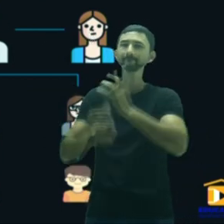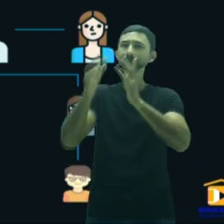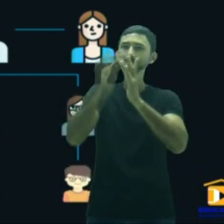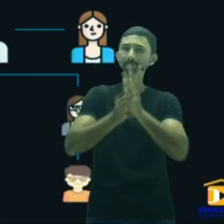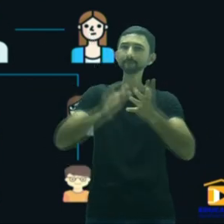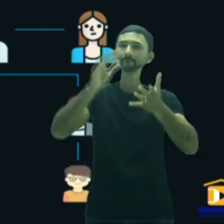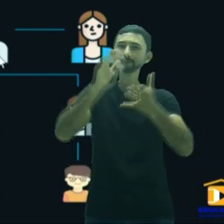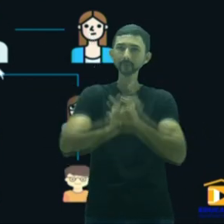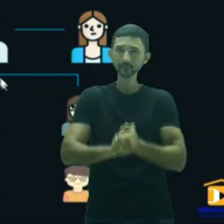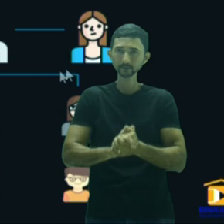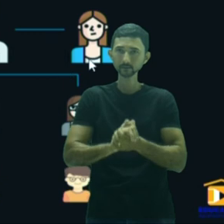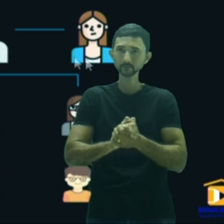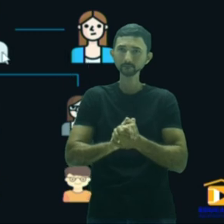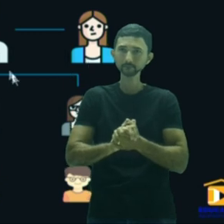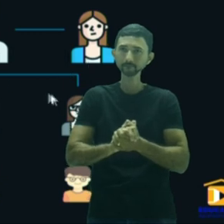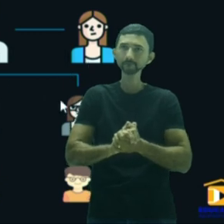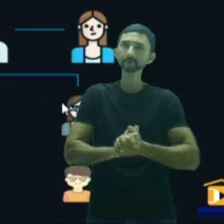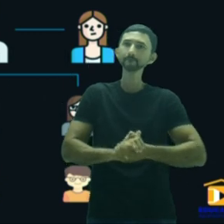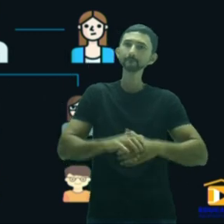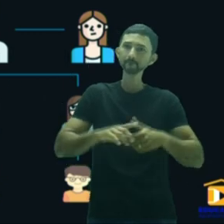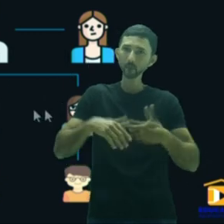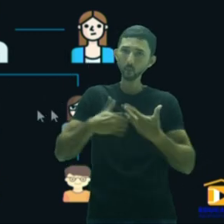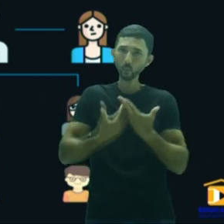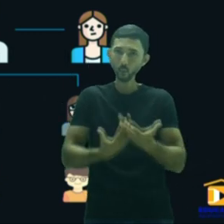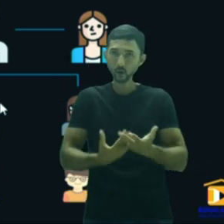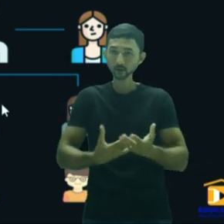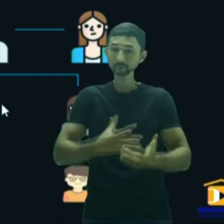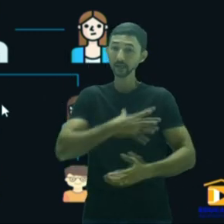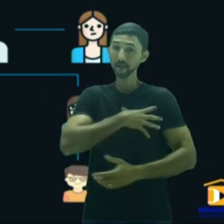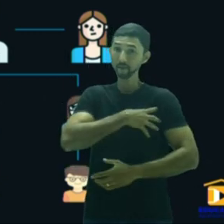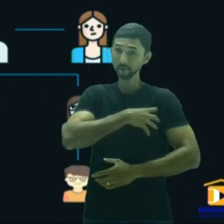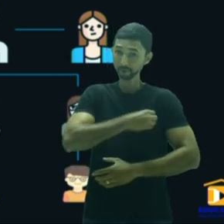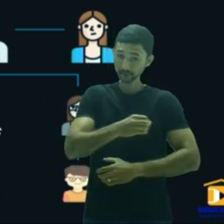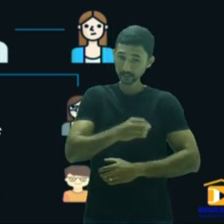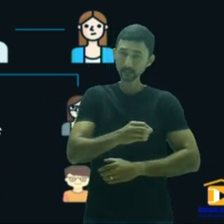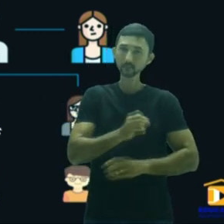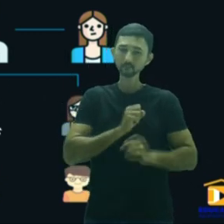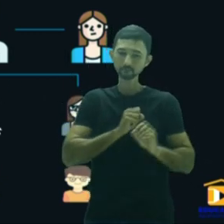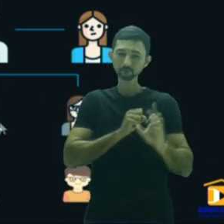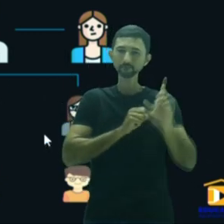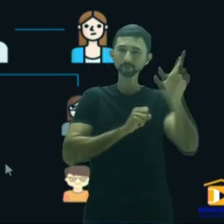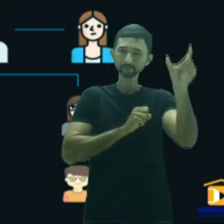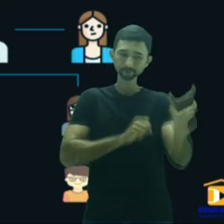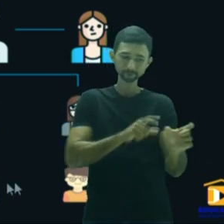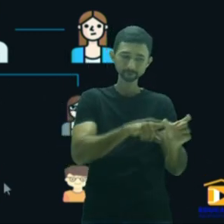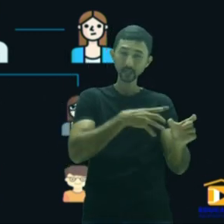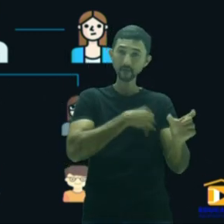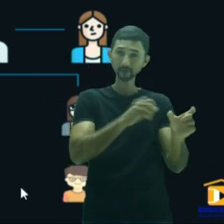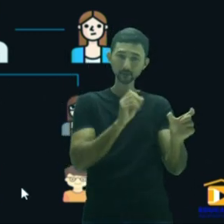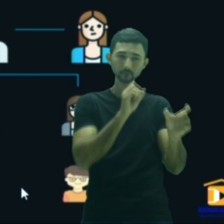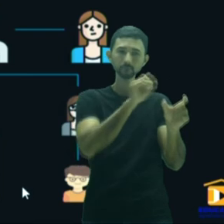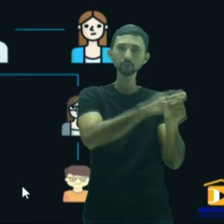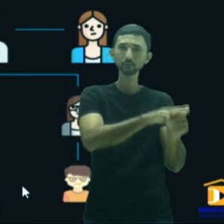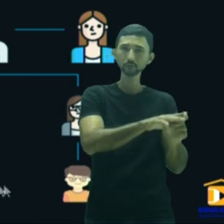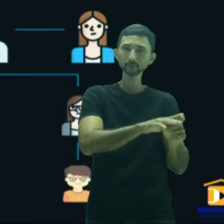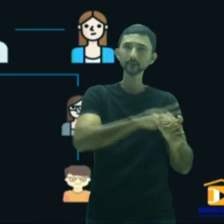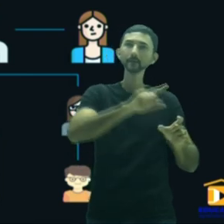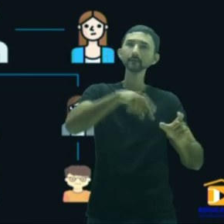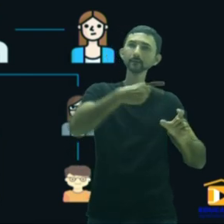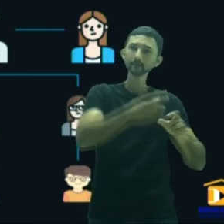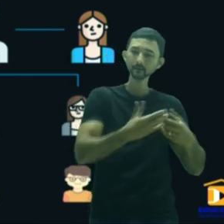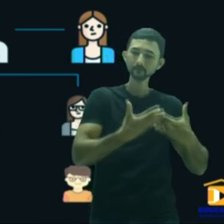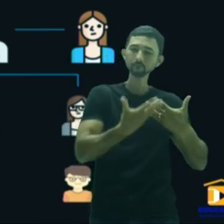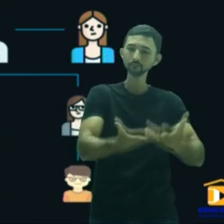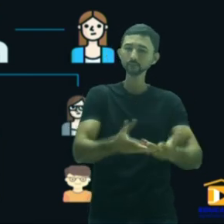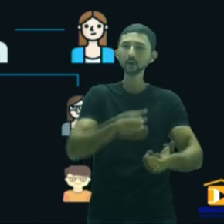ele passou característica, tá, para os seus filhos, que consequentemente passaram para os seus